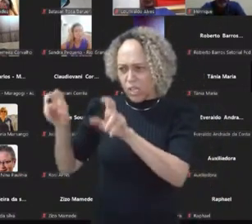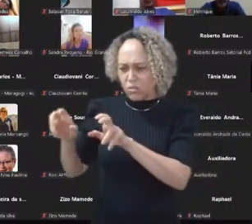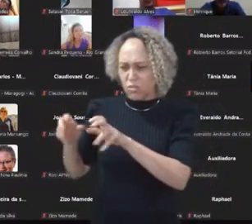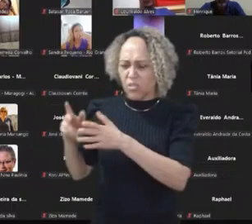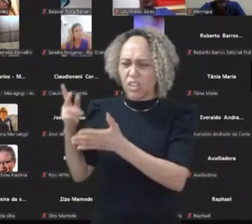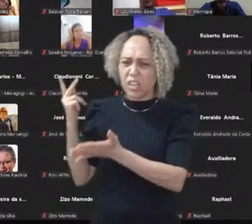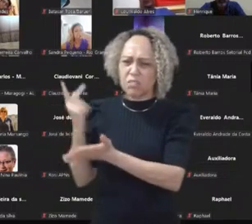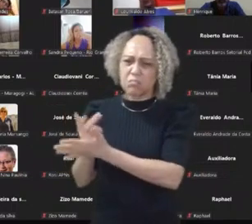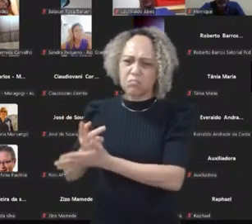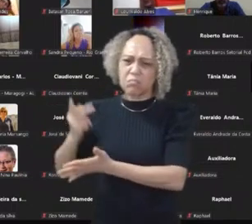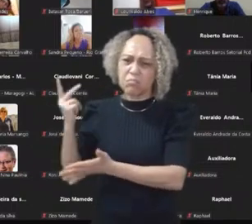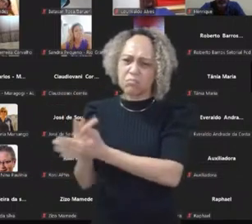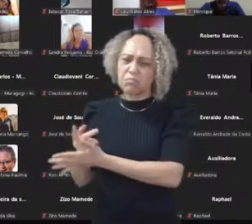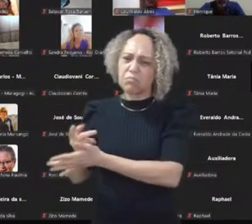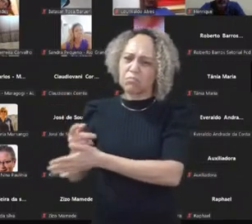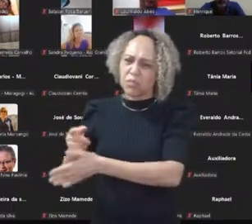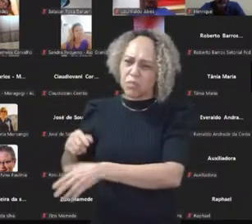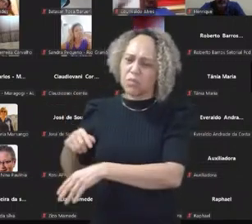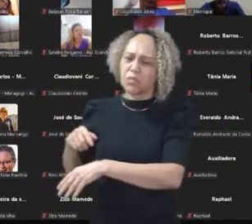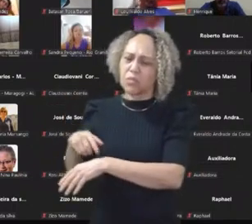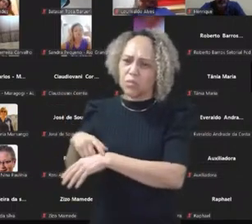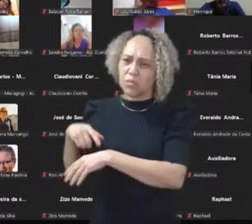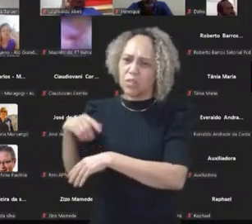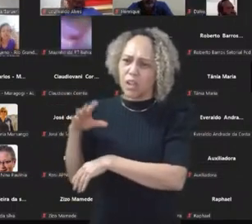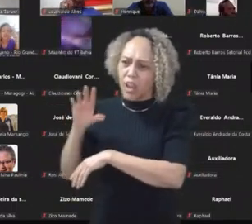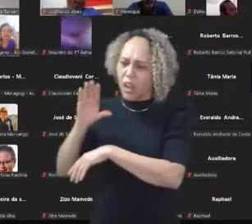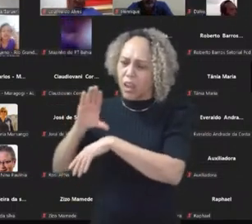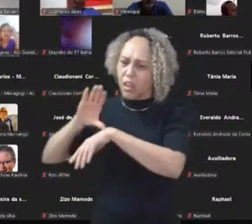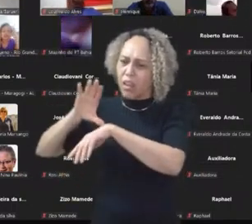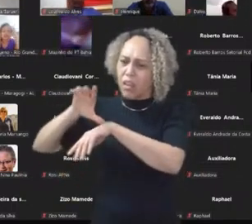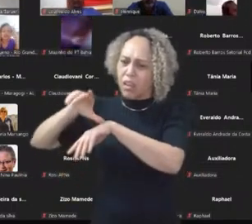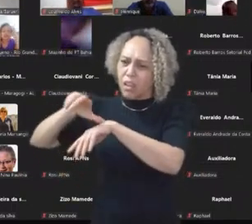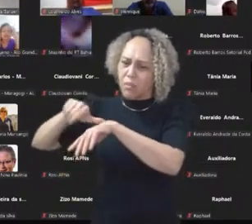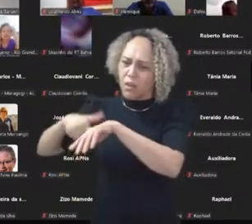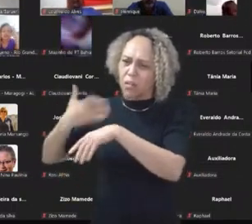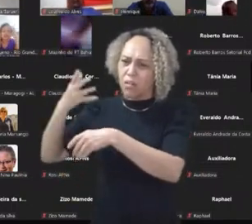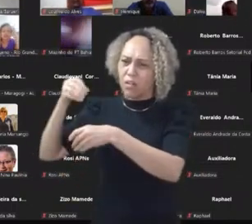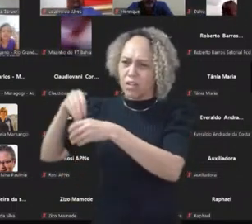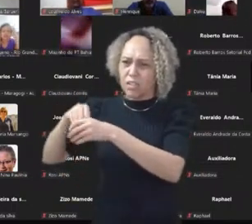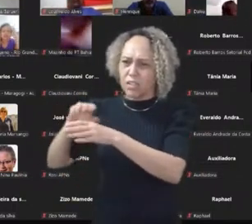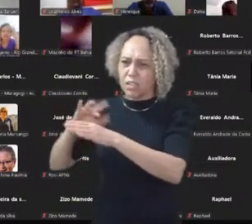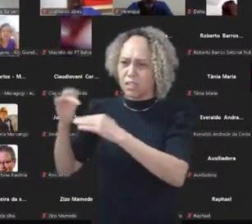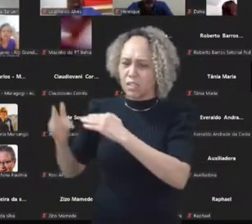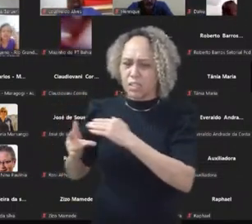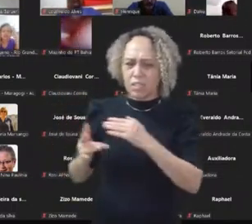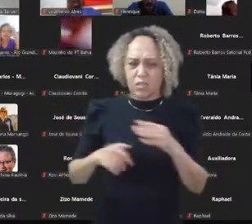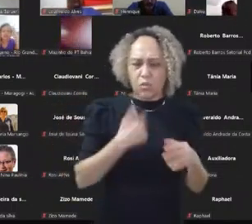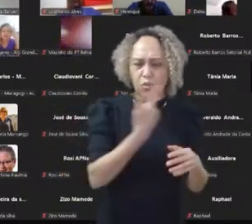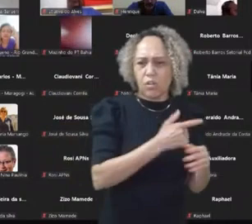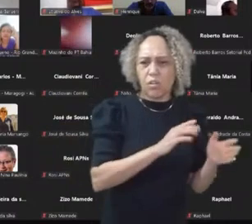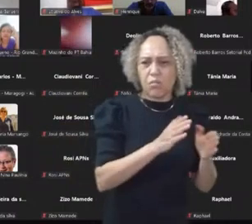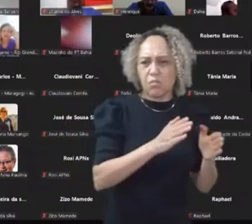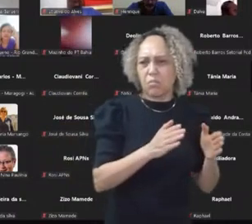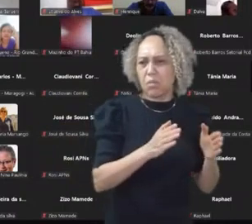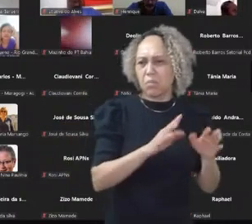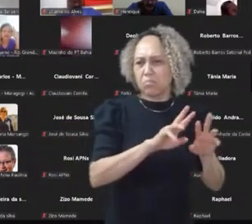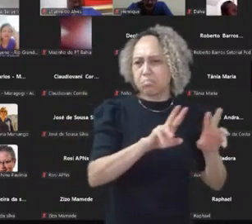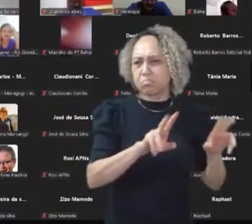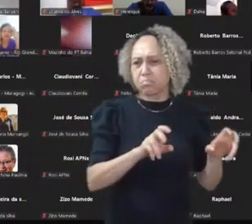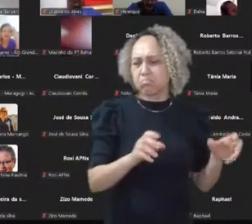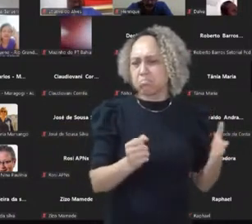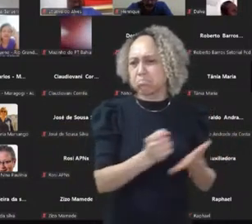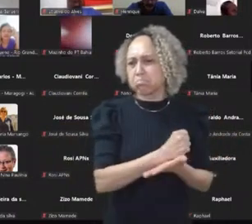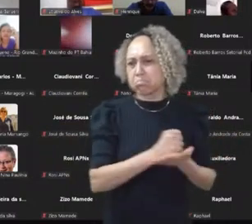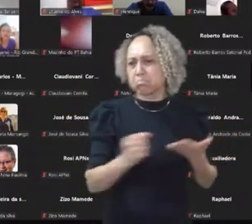Como é teu nome Andreia Oi Andreia Obrigado pela pergunta essa é bem difícil para responder eu acho que um ponto que eu trouxe